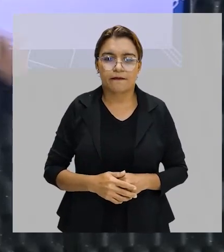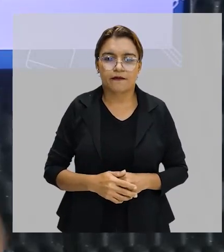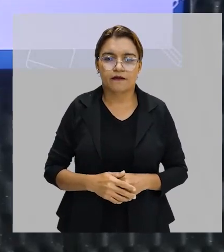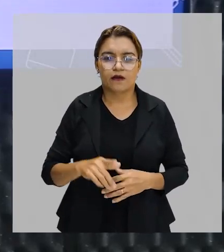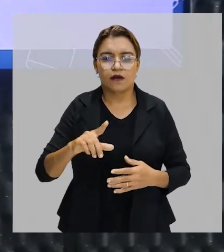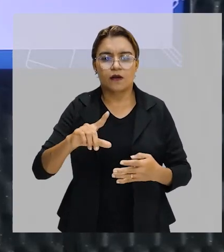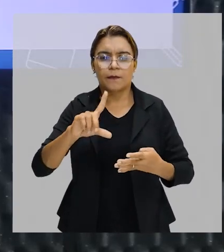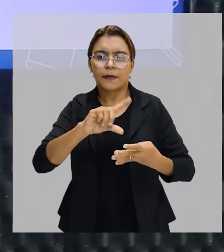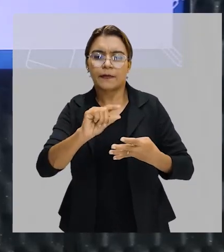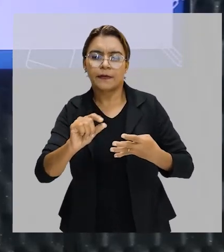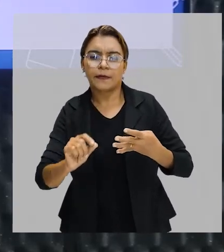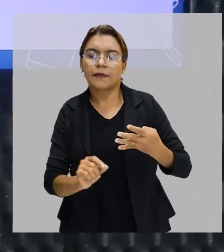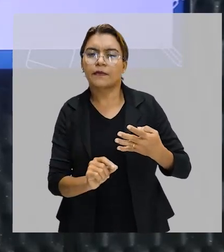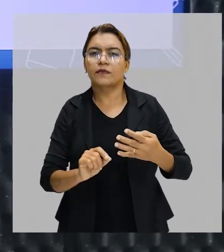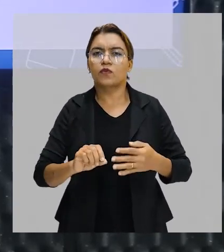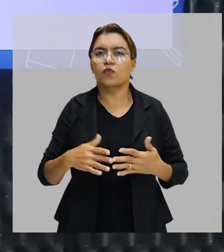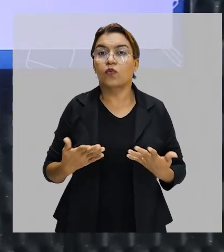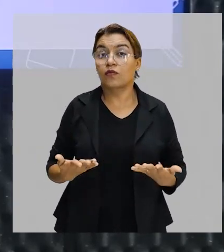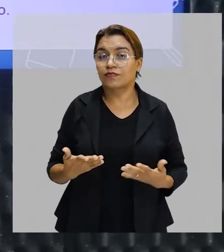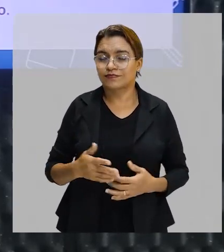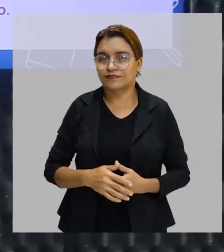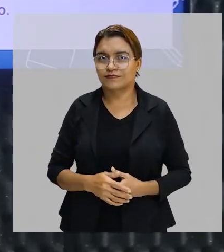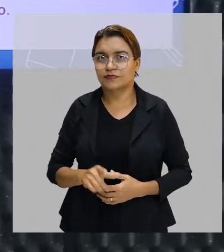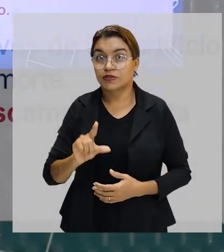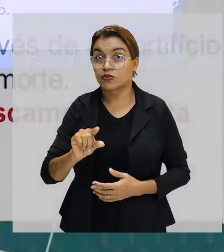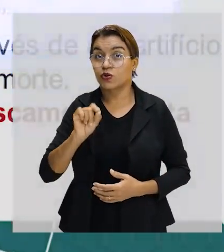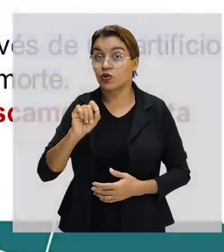parte você marcaria? Qual letra?